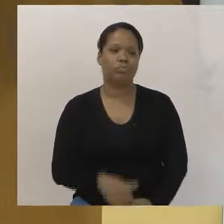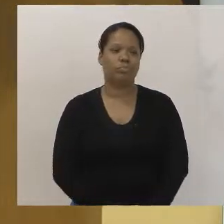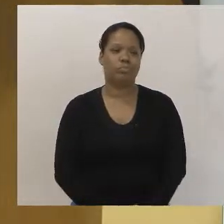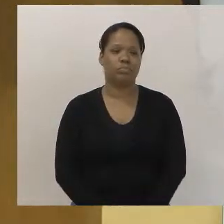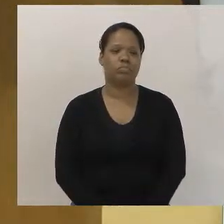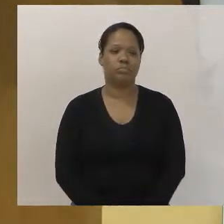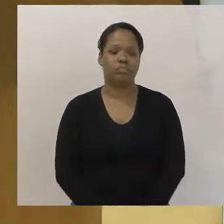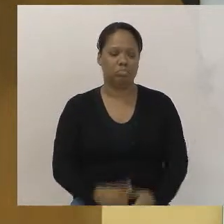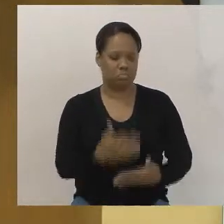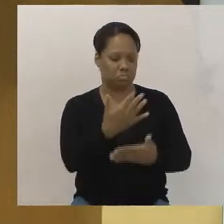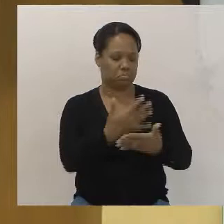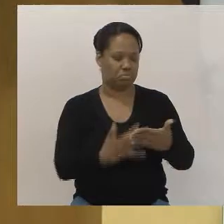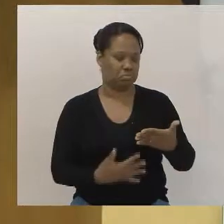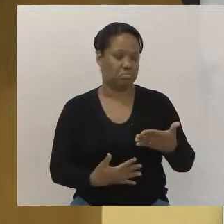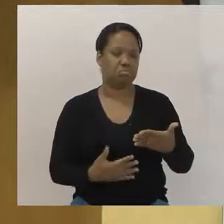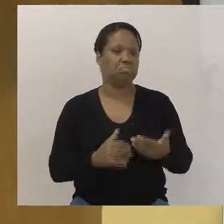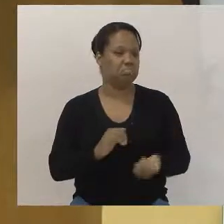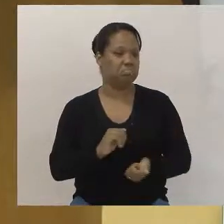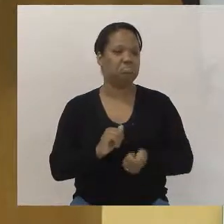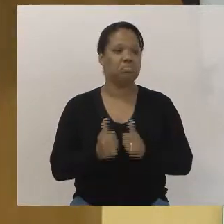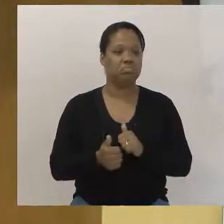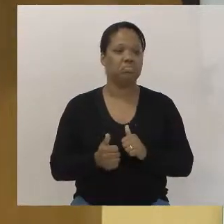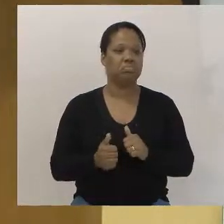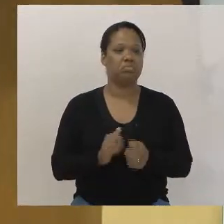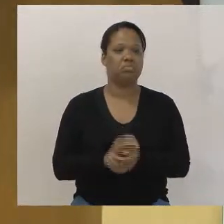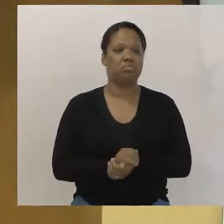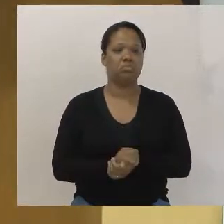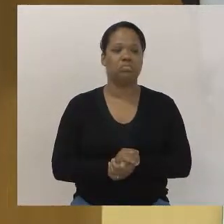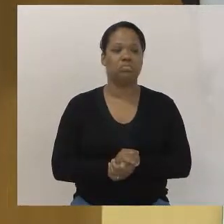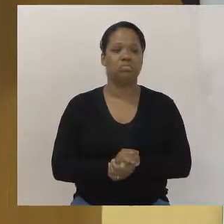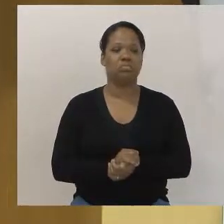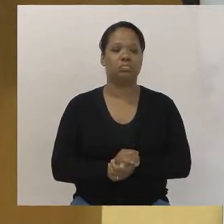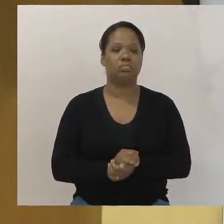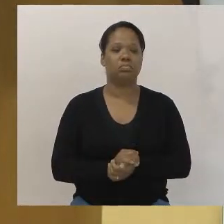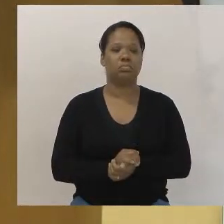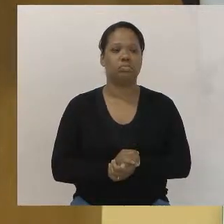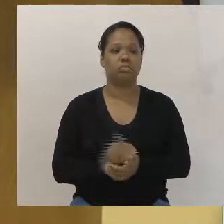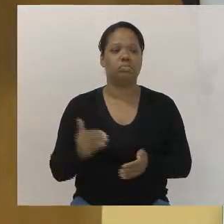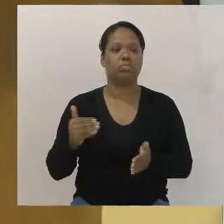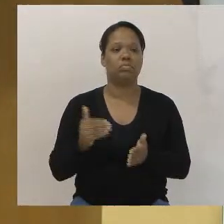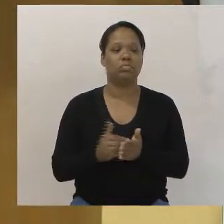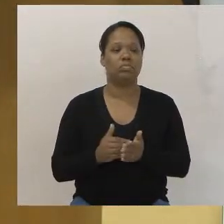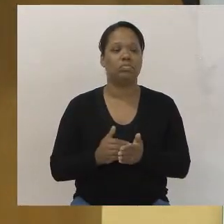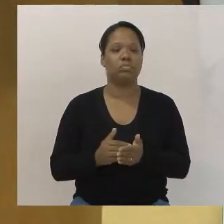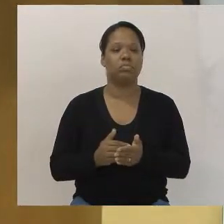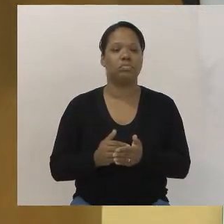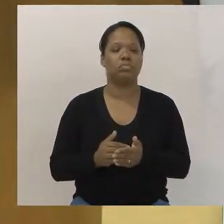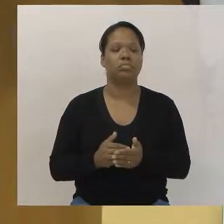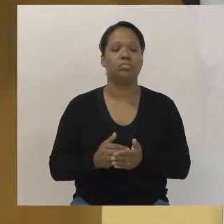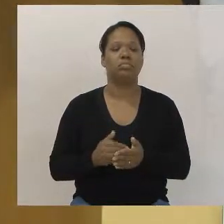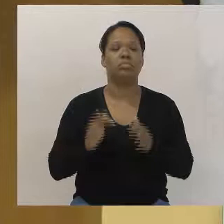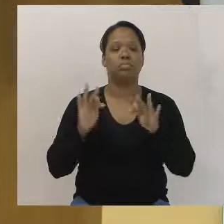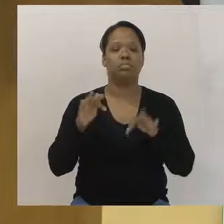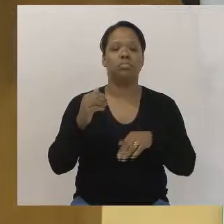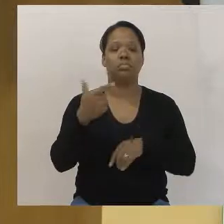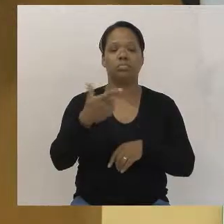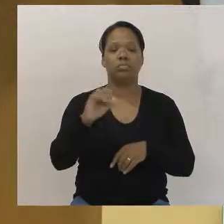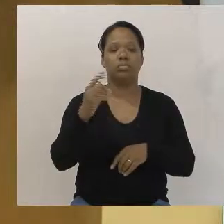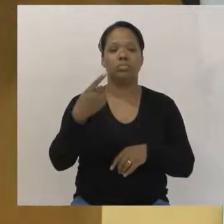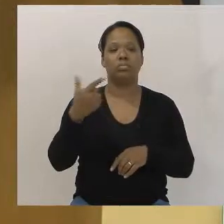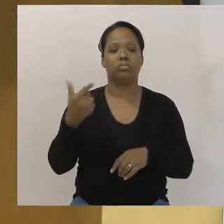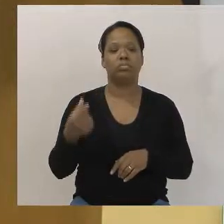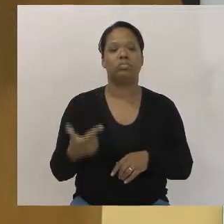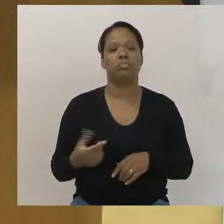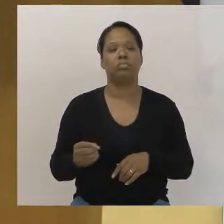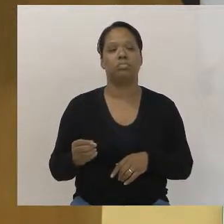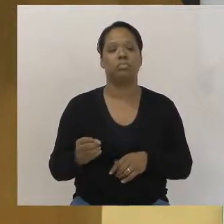traz um grande desafio para o governo quer cumprir com esses investimentos até o final de 2020 conforme está estabelecido aqui na